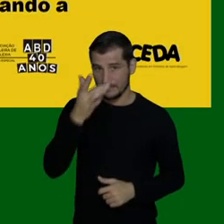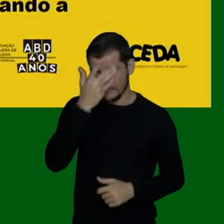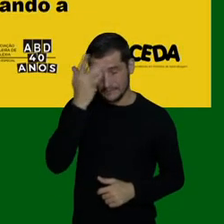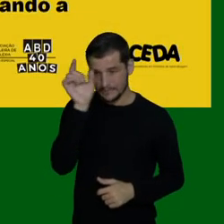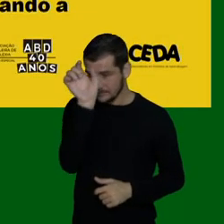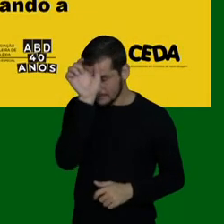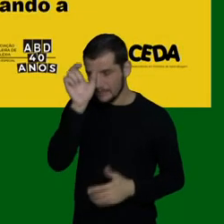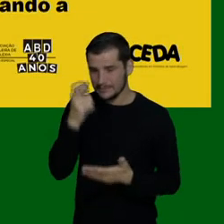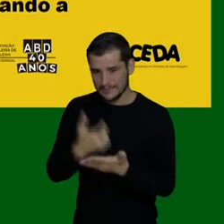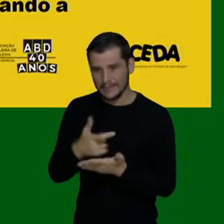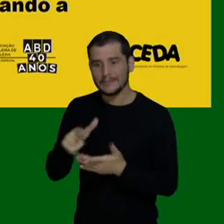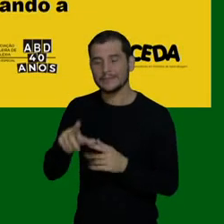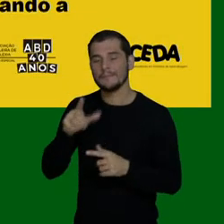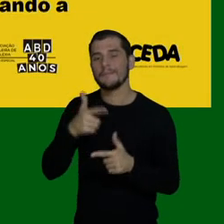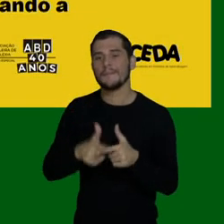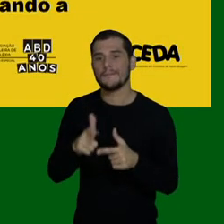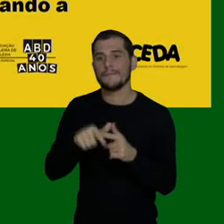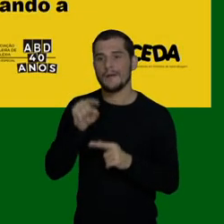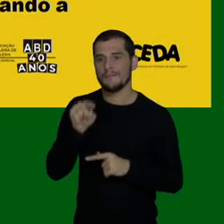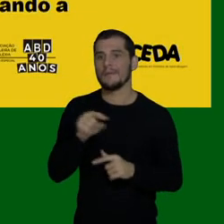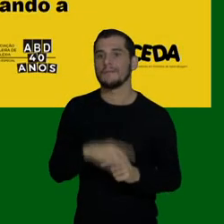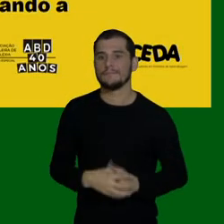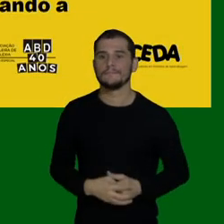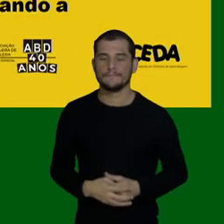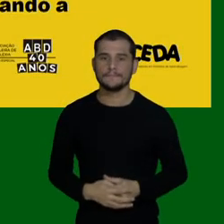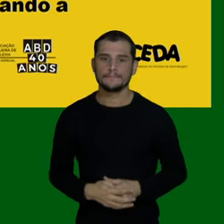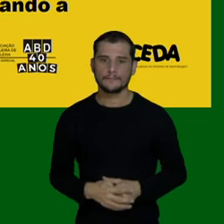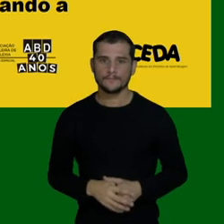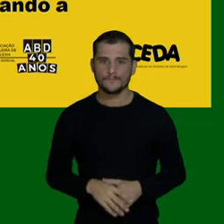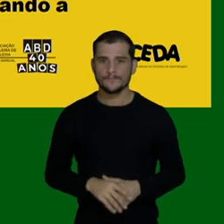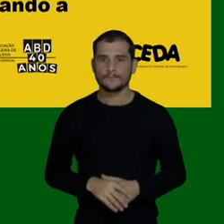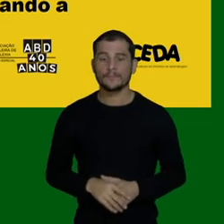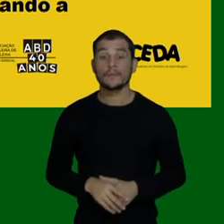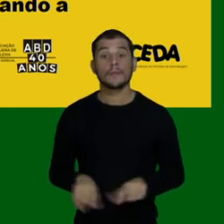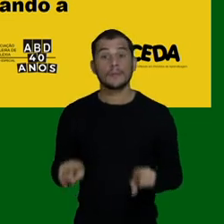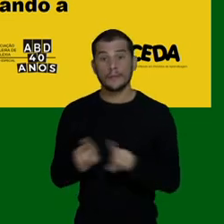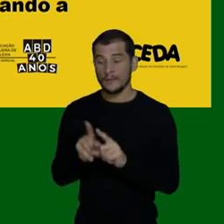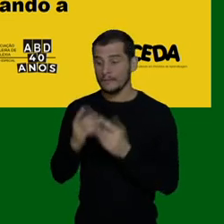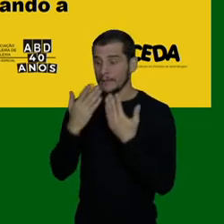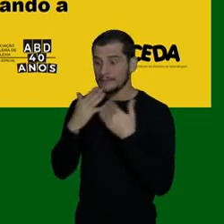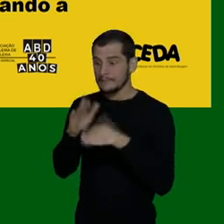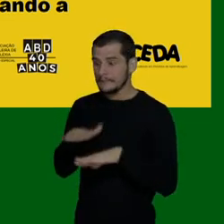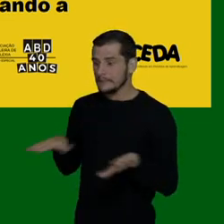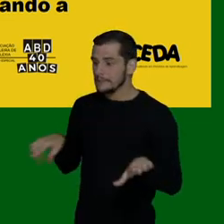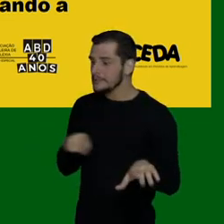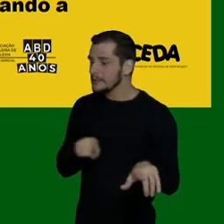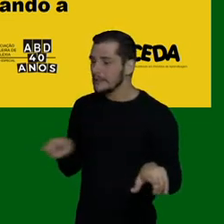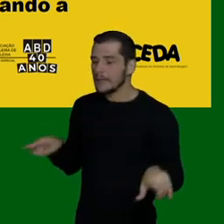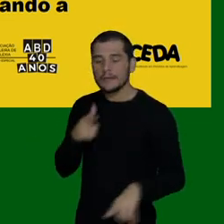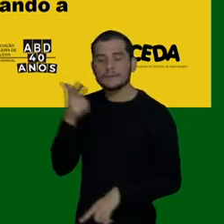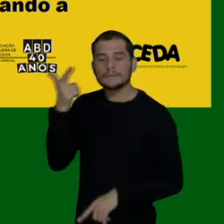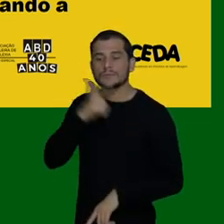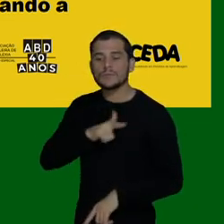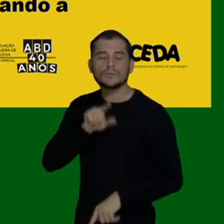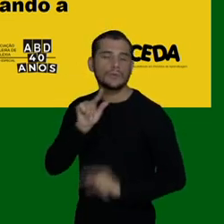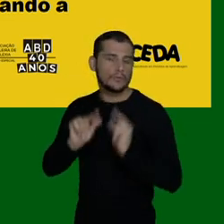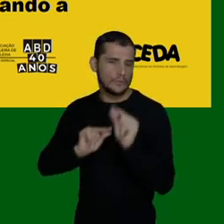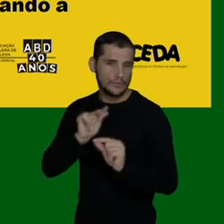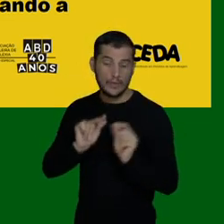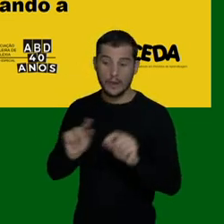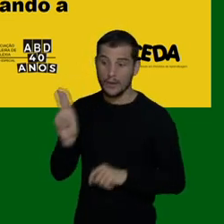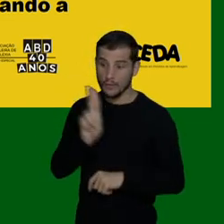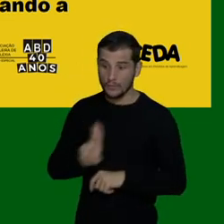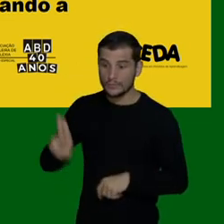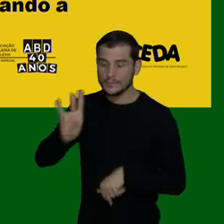Eh e assim e os e as crianças também elas já vão conseguindo né utilizar todas as